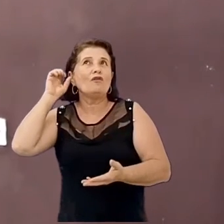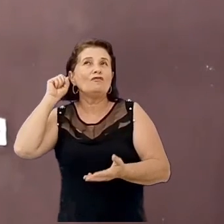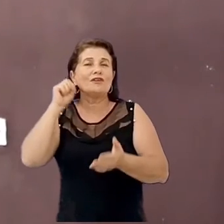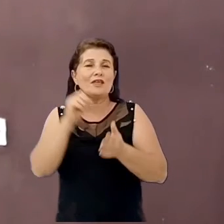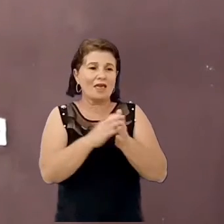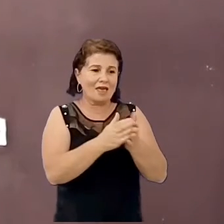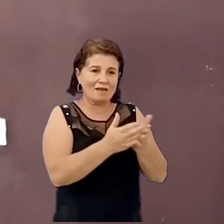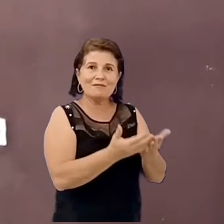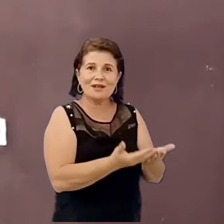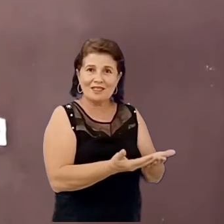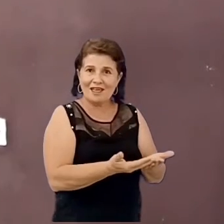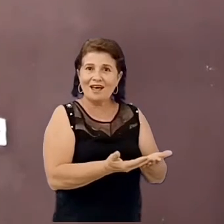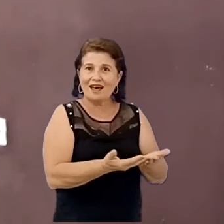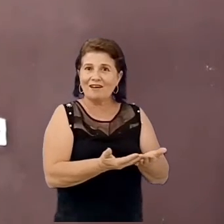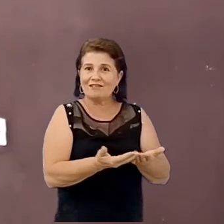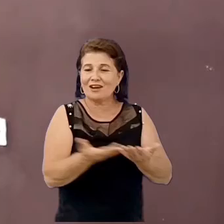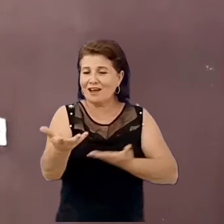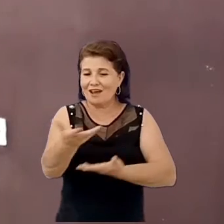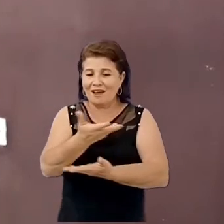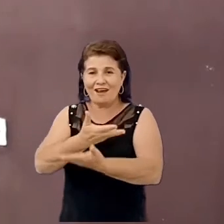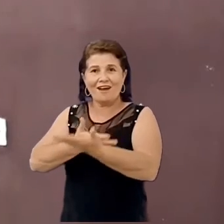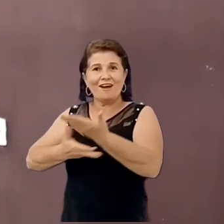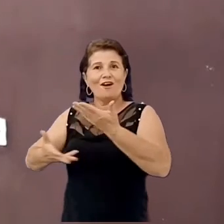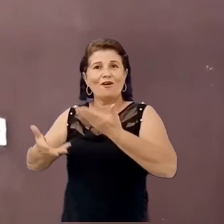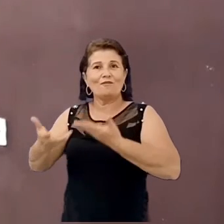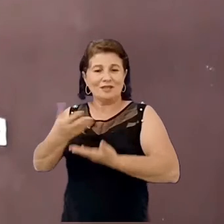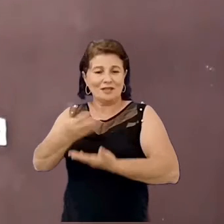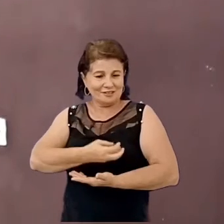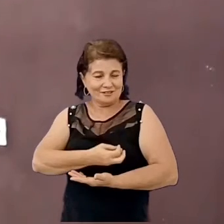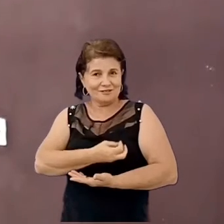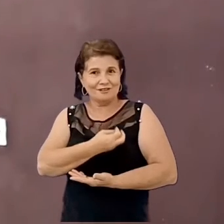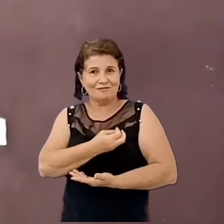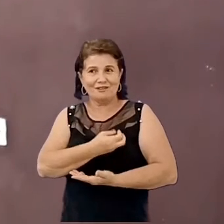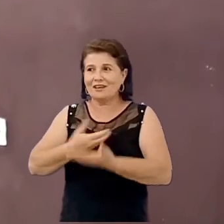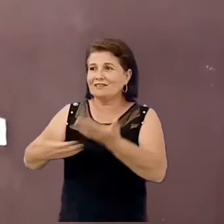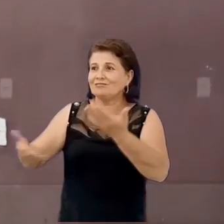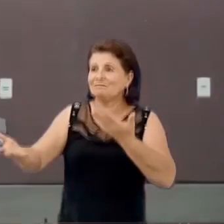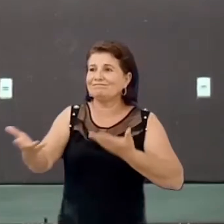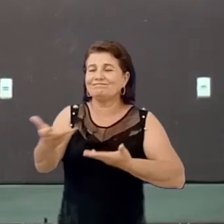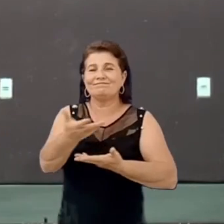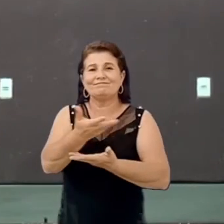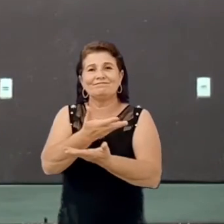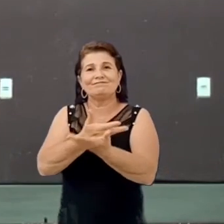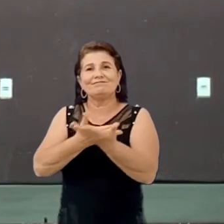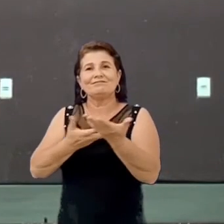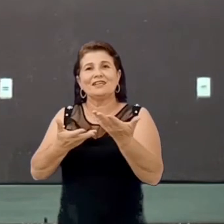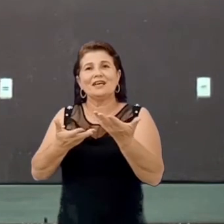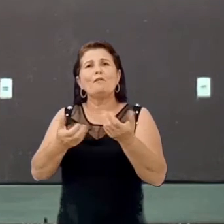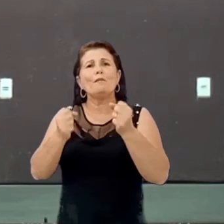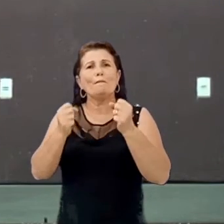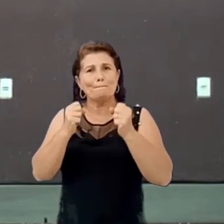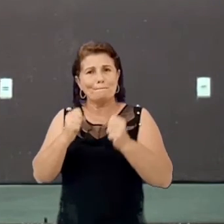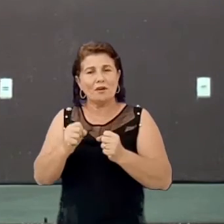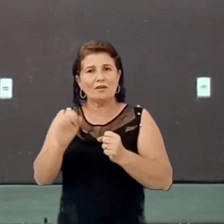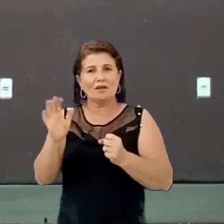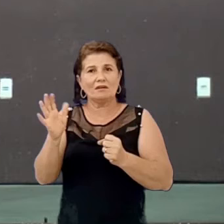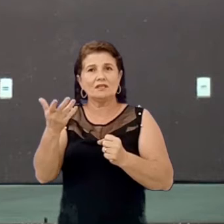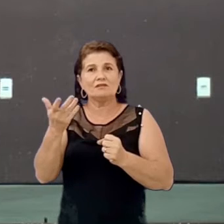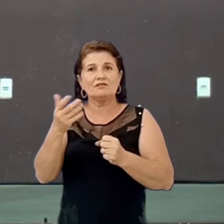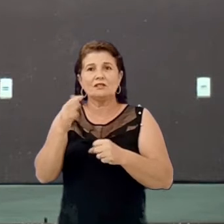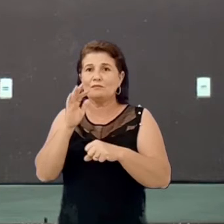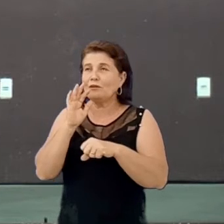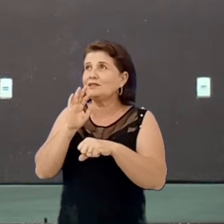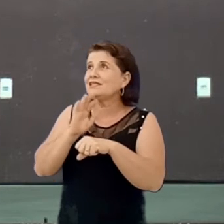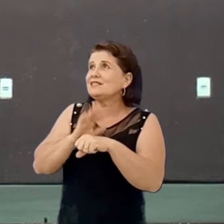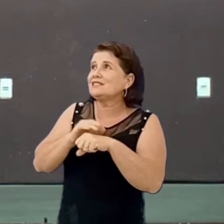palavra, compartilhando suas vidas com cada um aqui. É possível que você já tenha sido chamado pelo